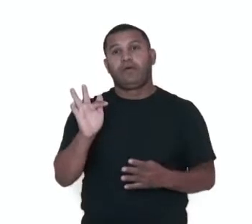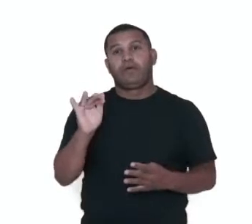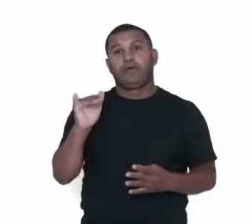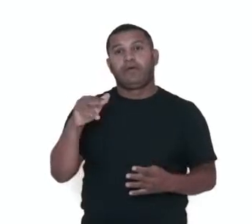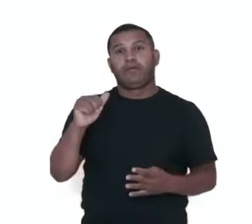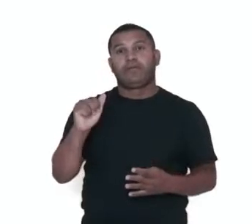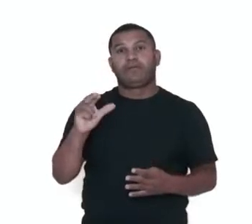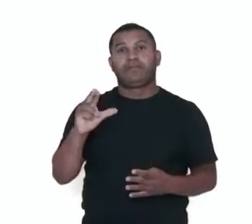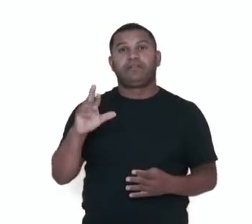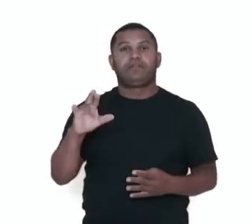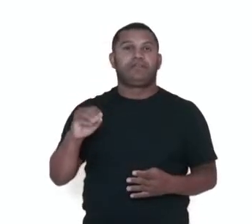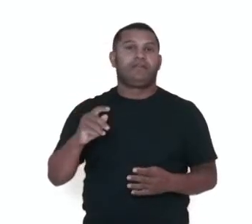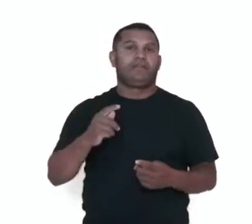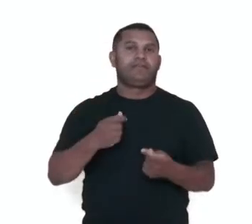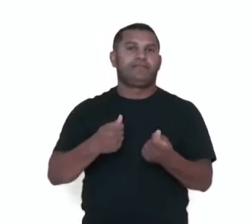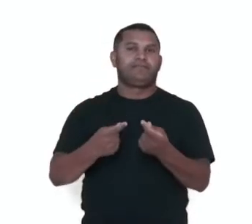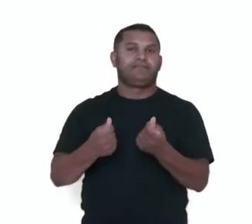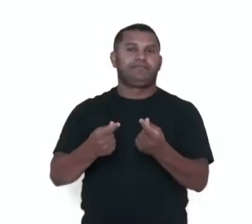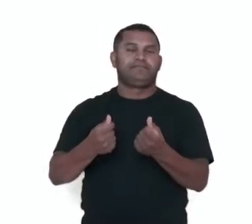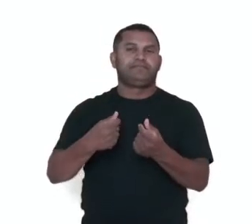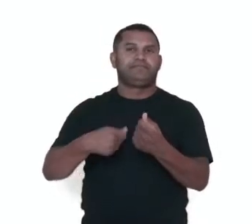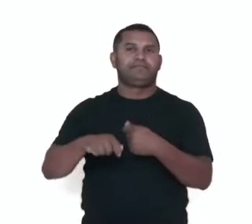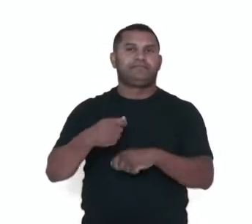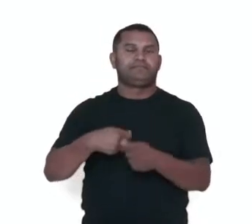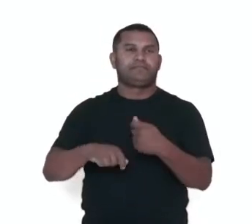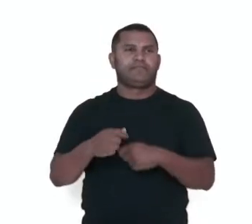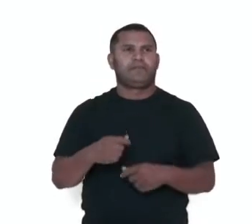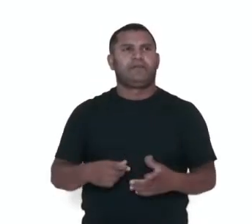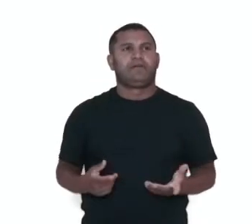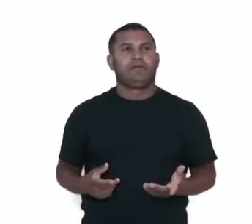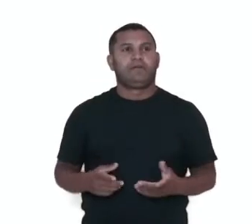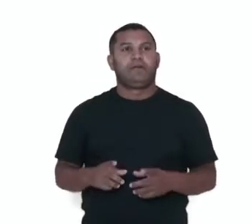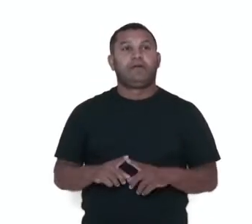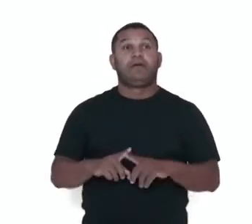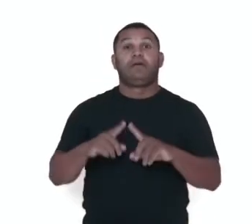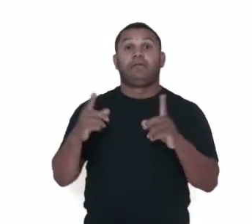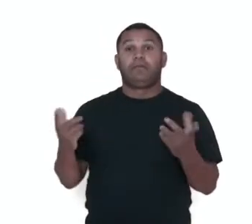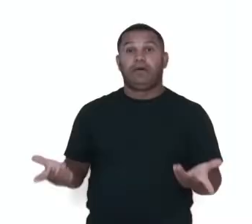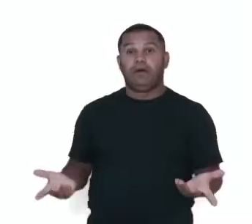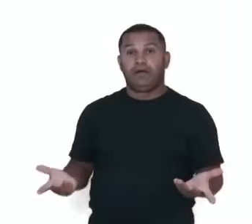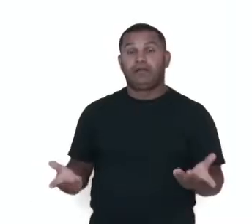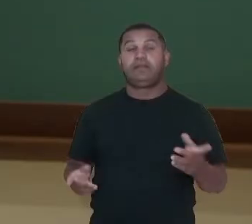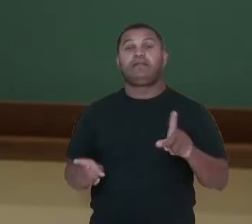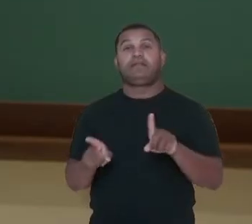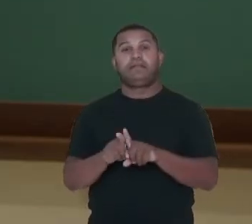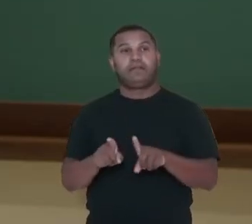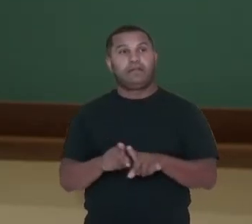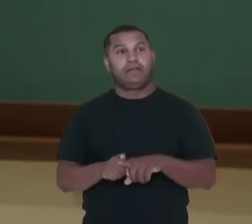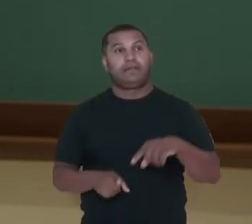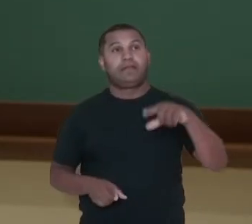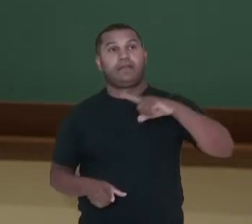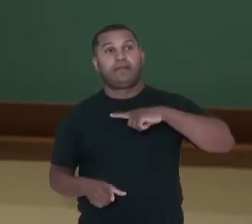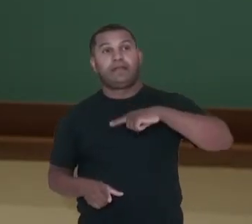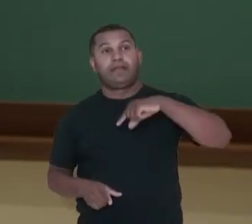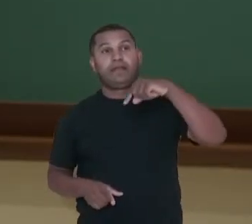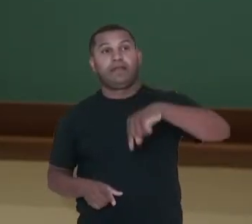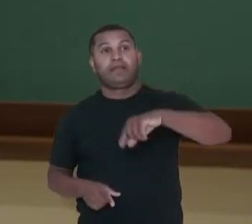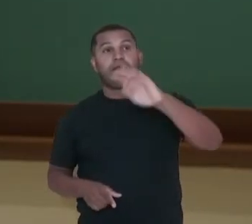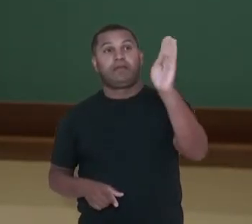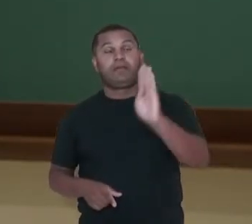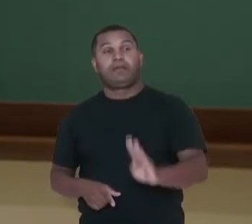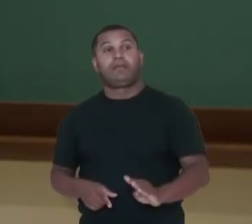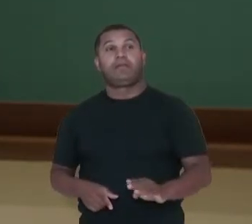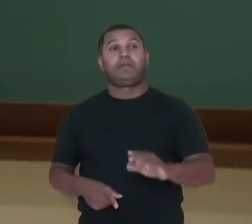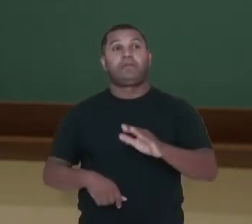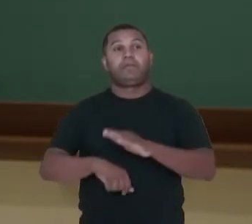têm acesso à rede de esgoto, explica o secretário. Aí a questão, minha gente, né?